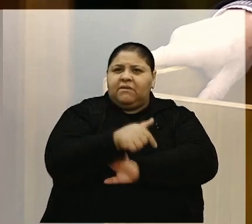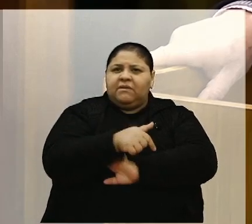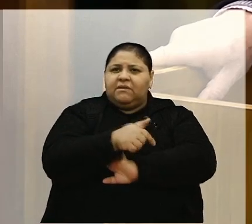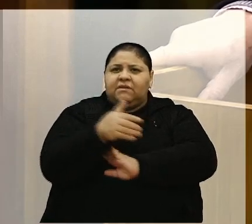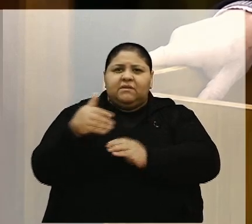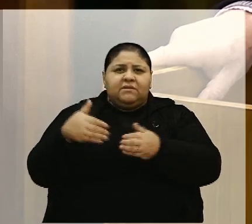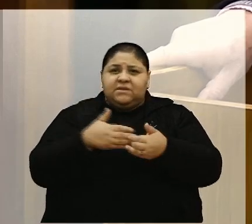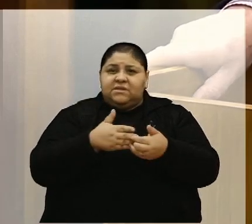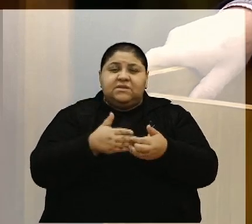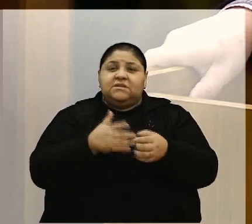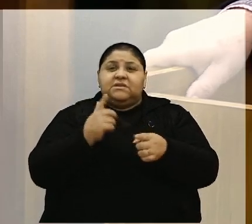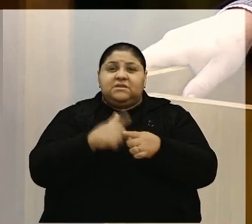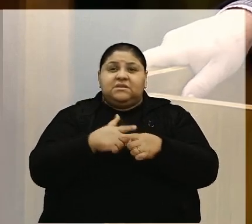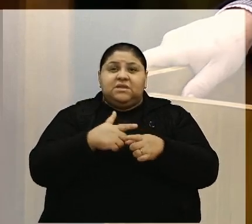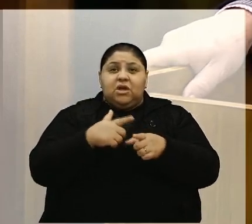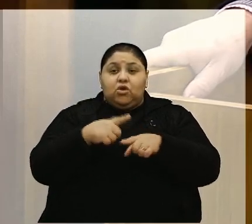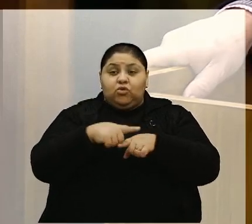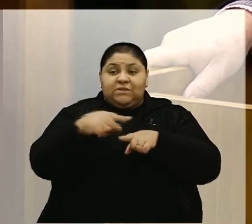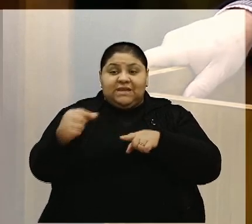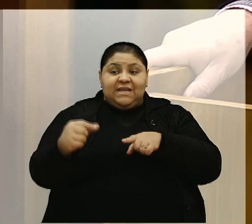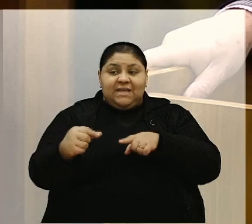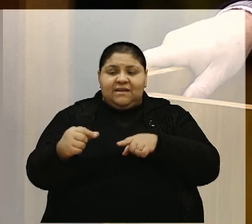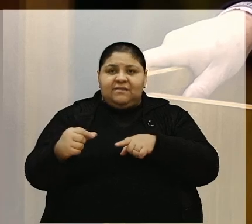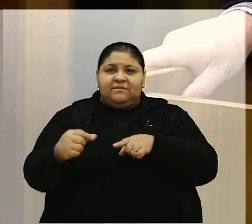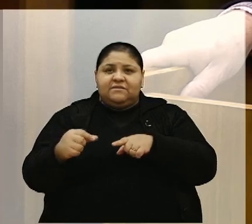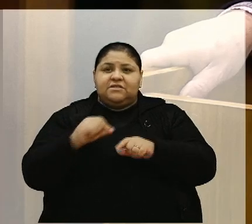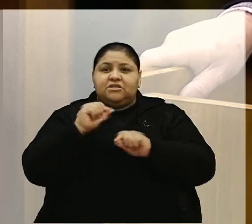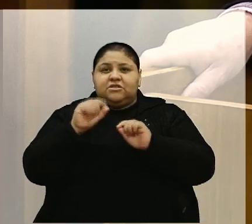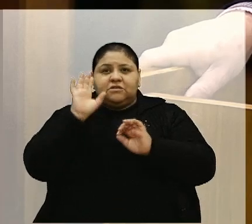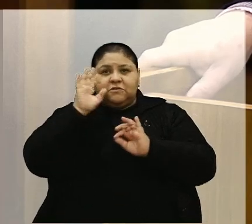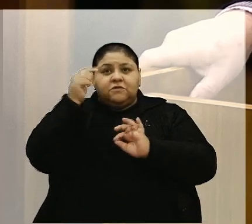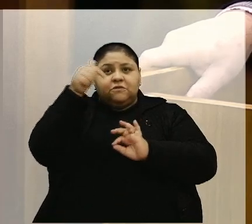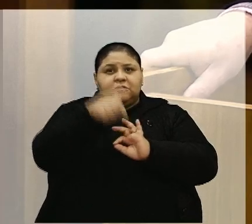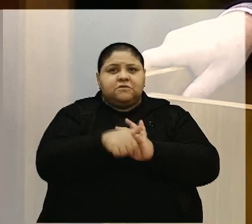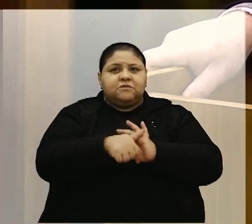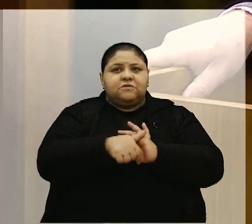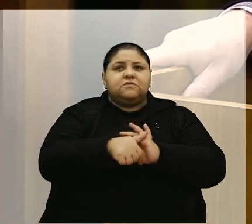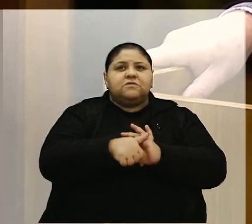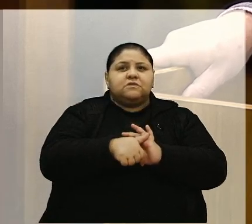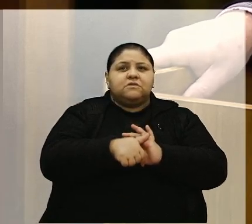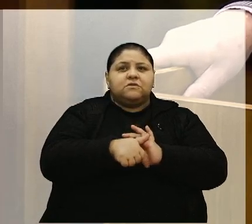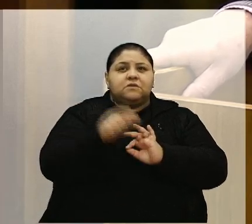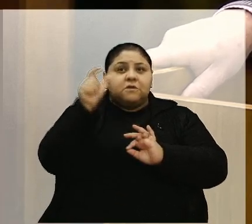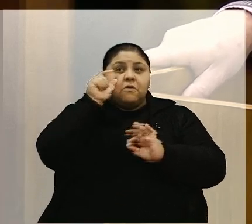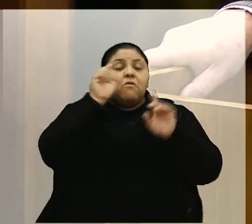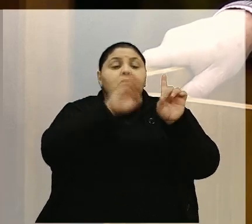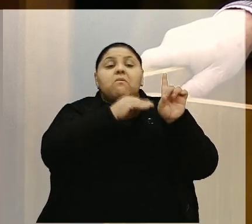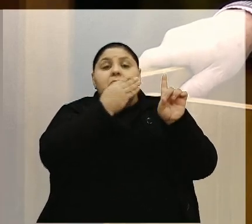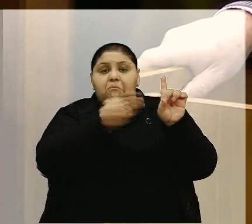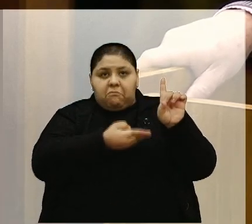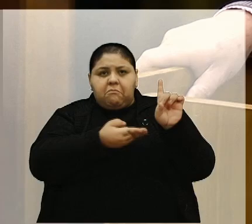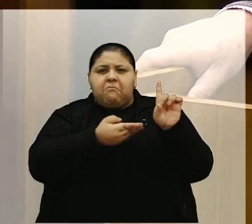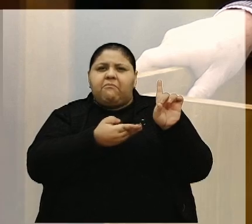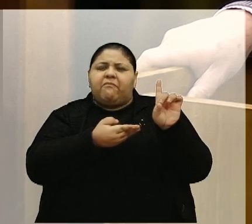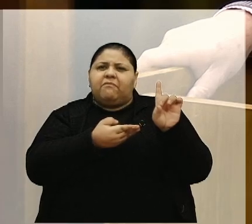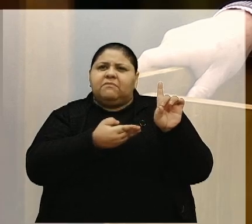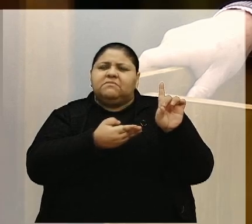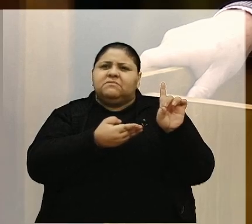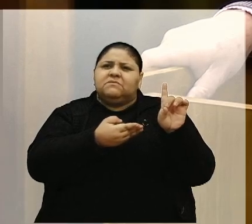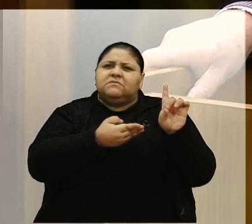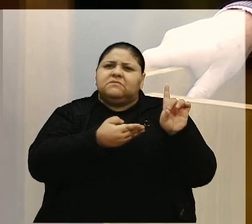acompanhei, porque eu saía muito cedo de manhã. O que aconteceu aqui dentro, eu vi uma bela homenagem, assim, aquele dia eu vi